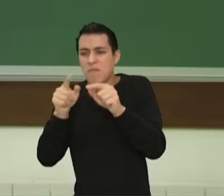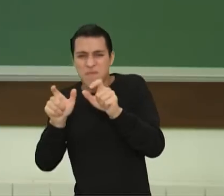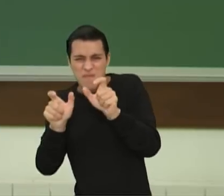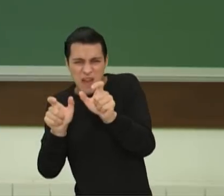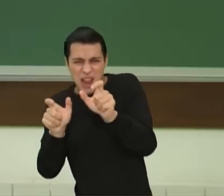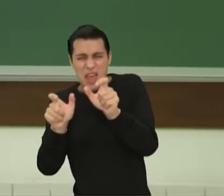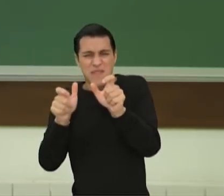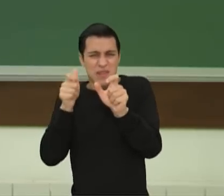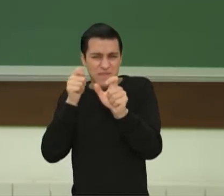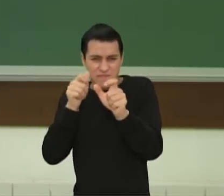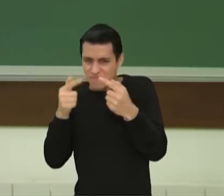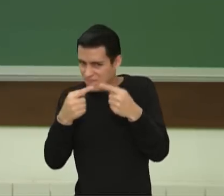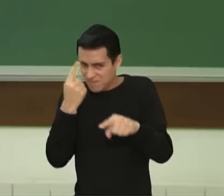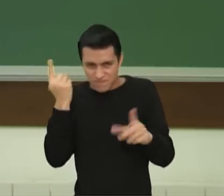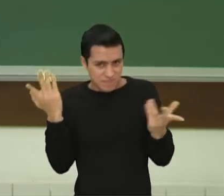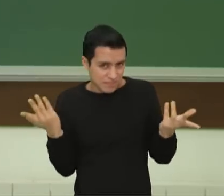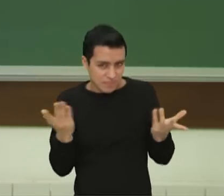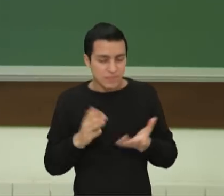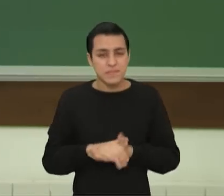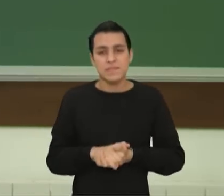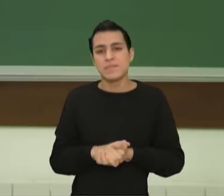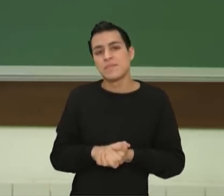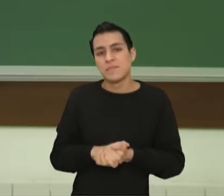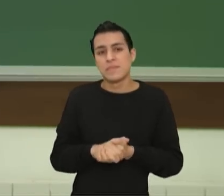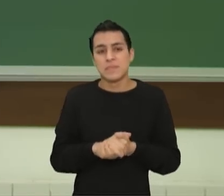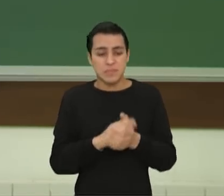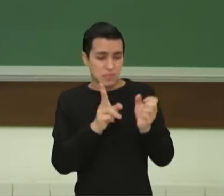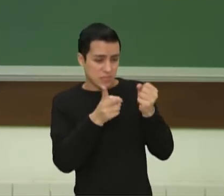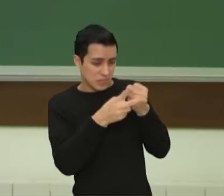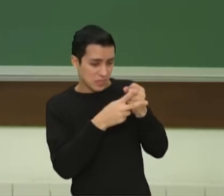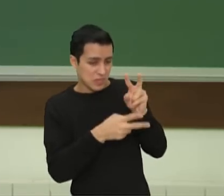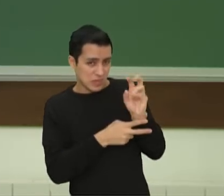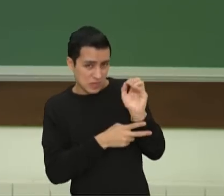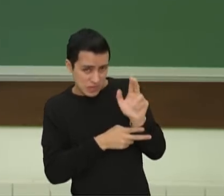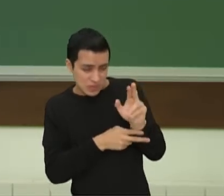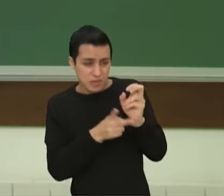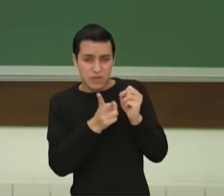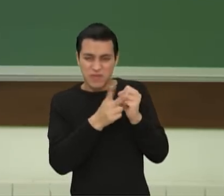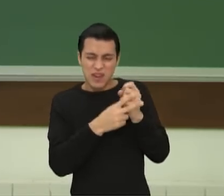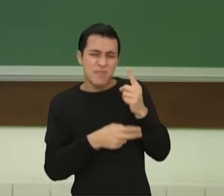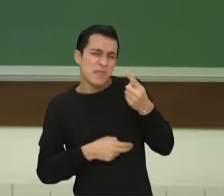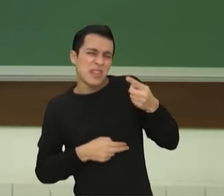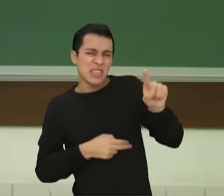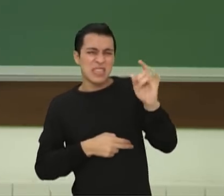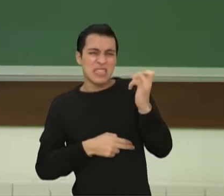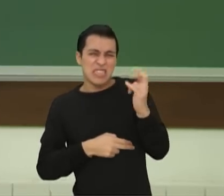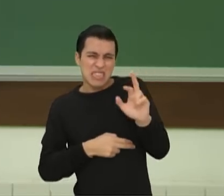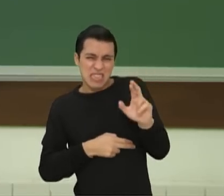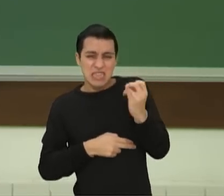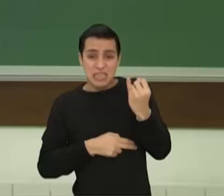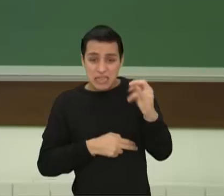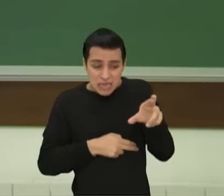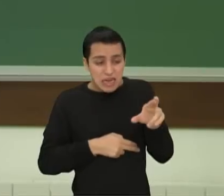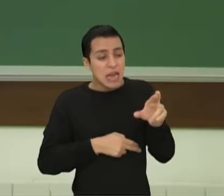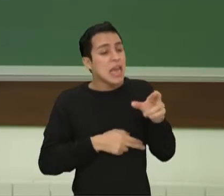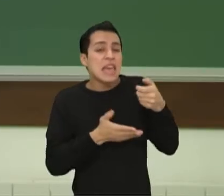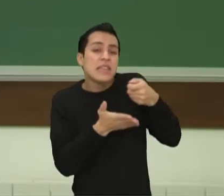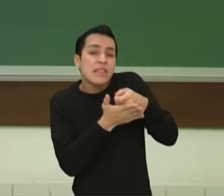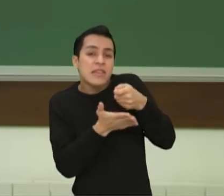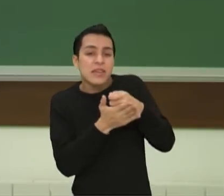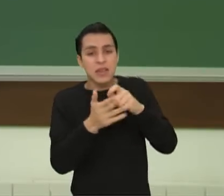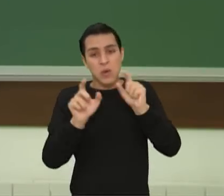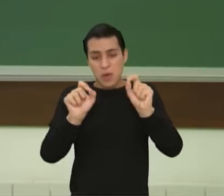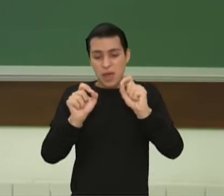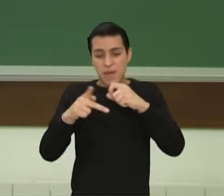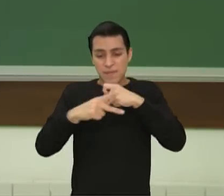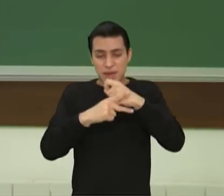feminino, antes do substantivo feminino. E o verbo vou, o verbo ir, ele exige a preposição a.